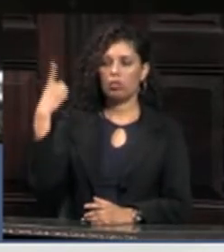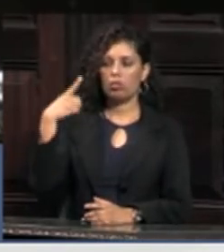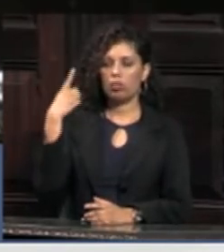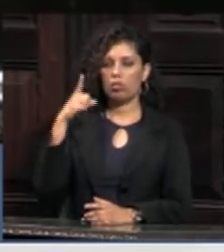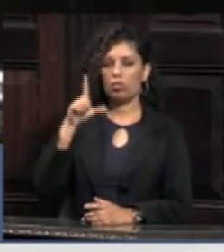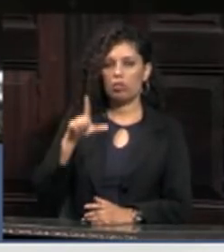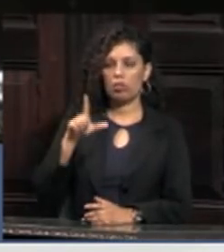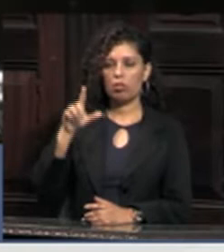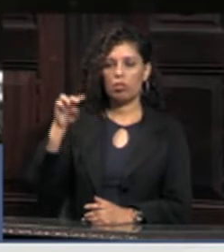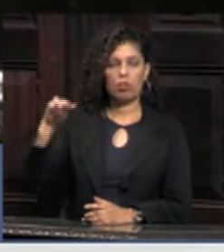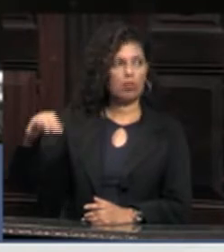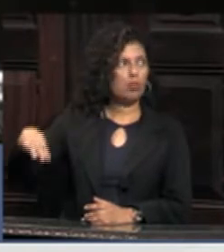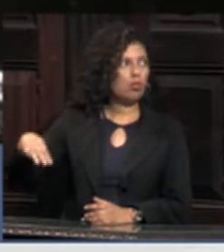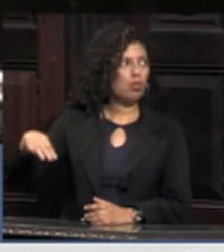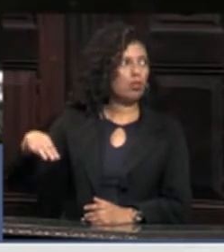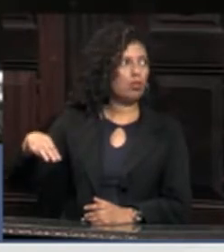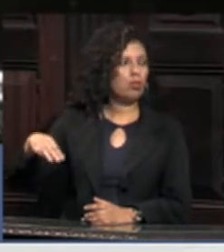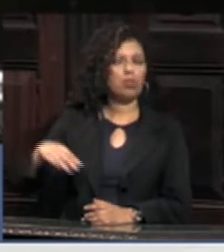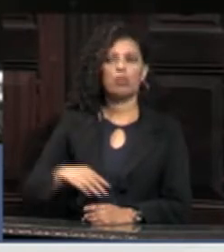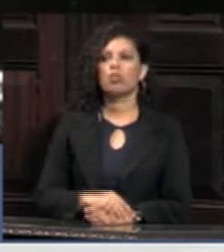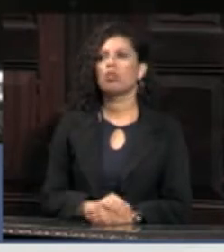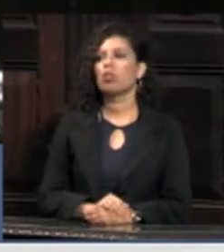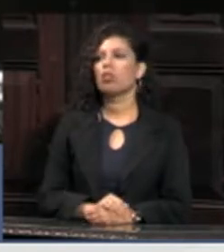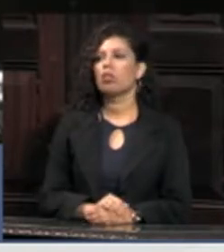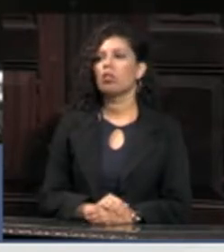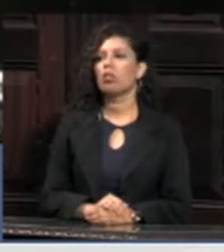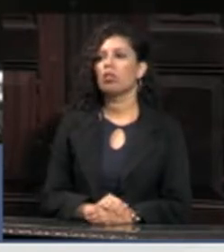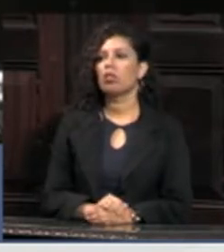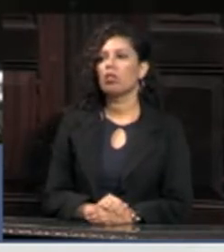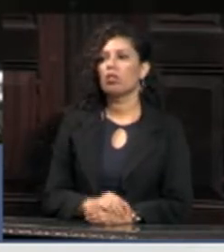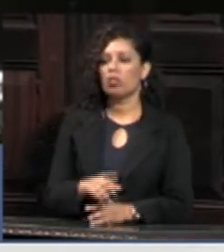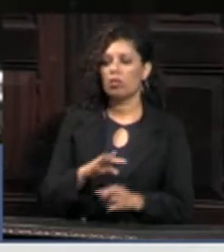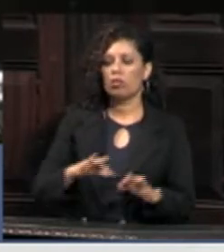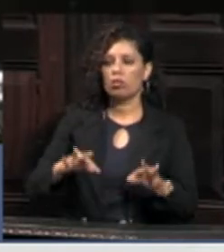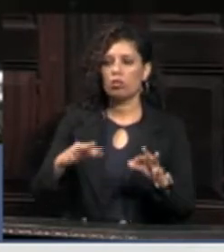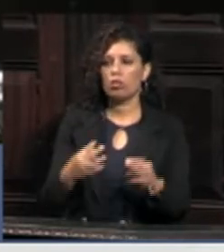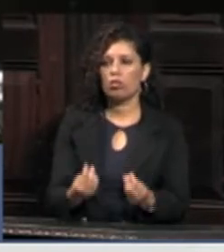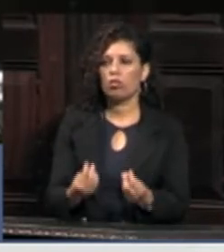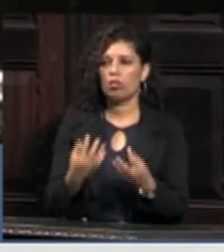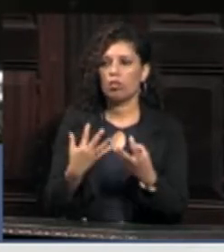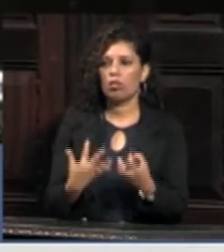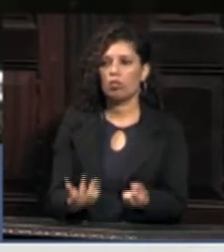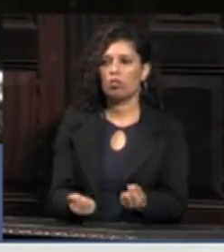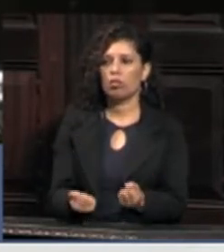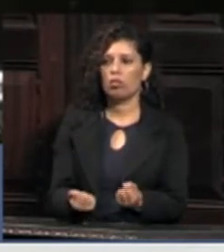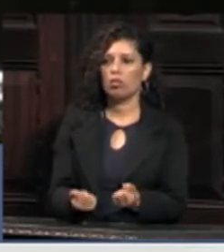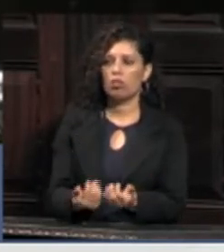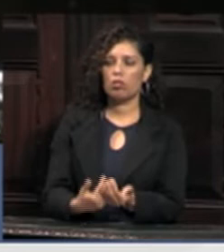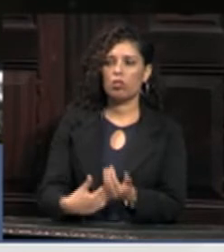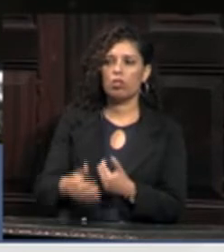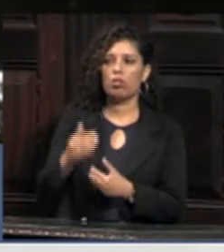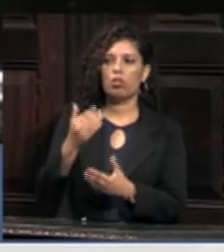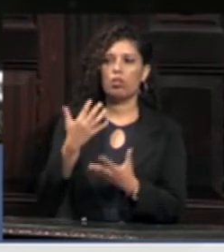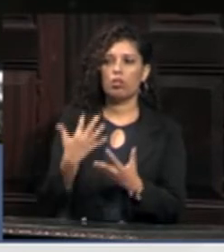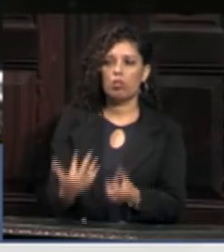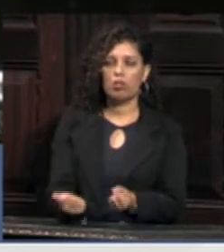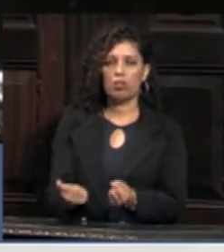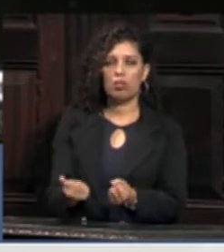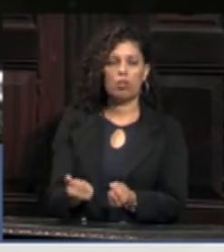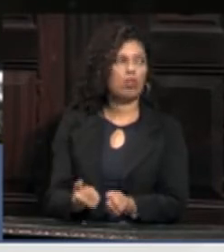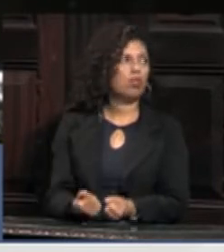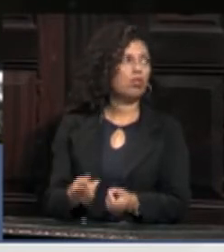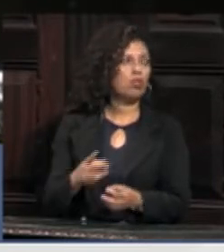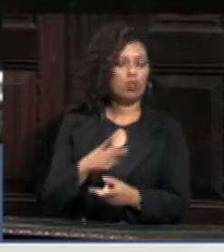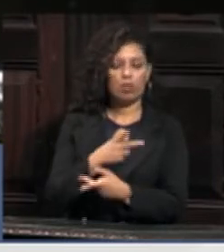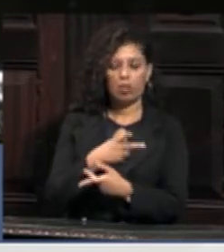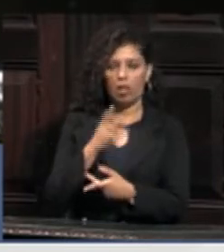com a assessoria do doutor Eduardo. Senhores que aprovam, permaneçam como estão. Aprovado.